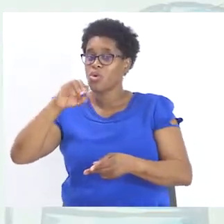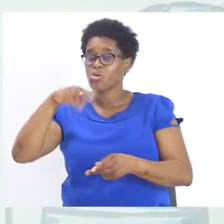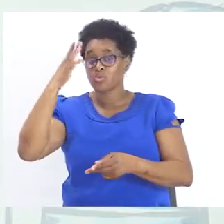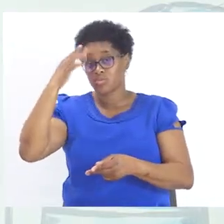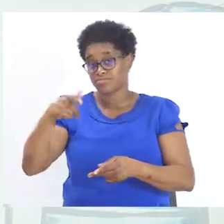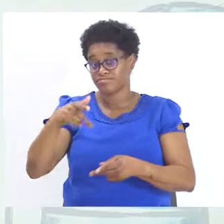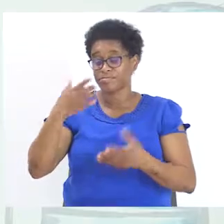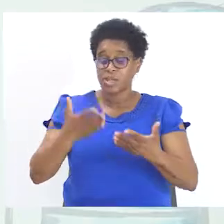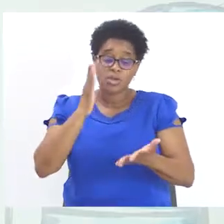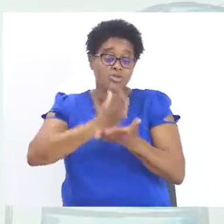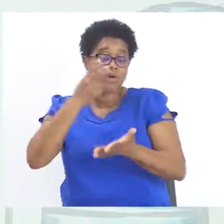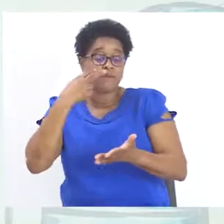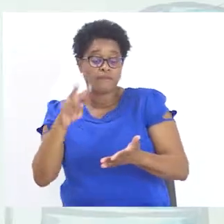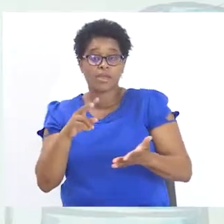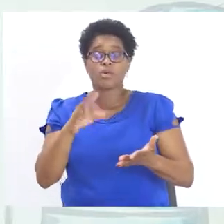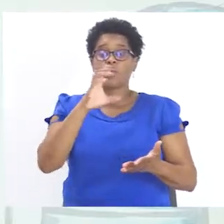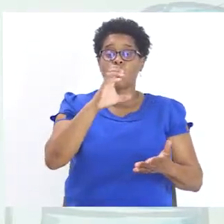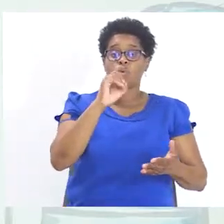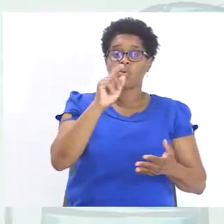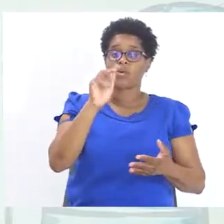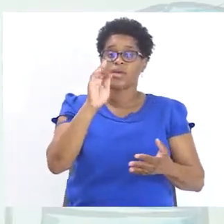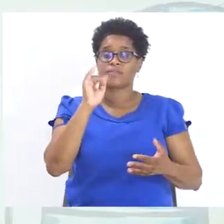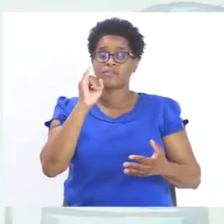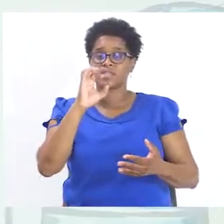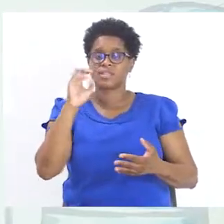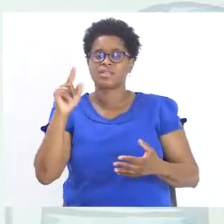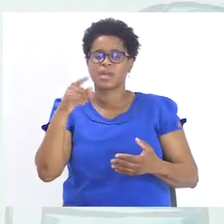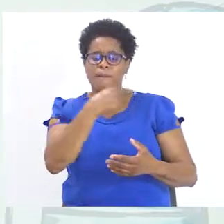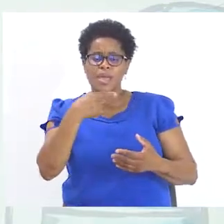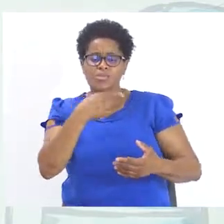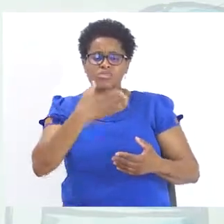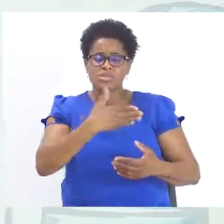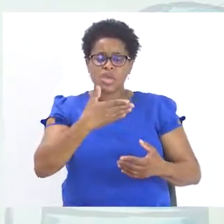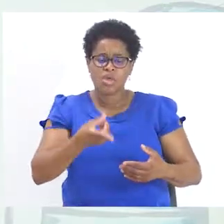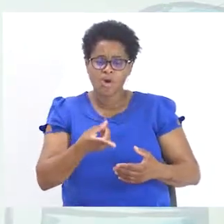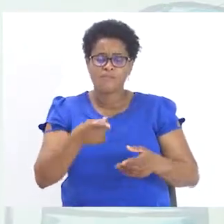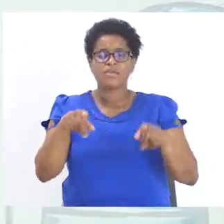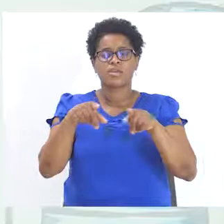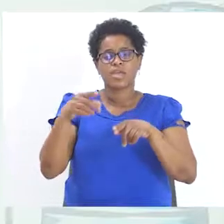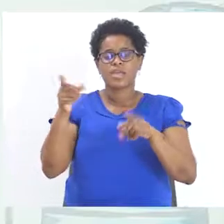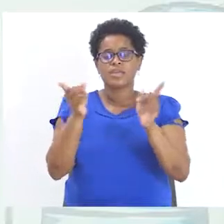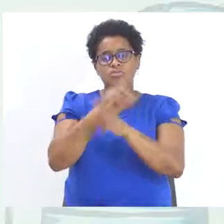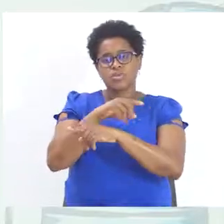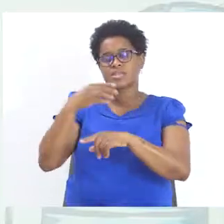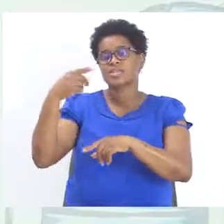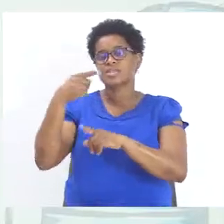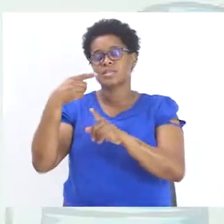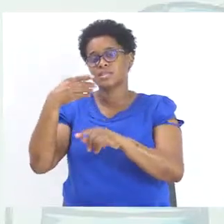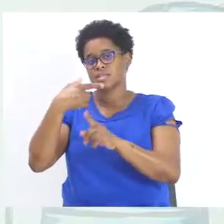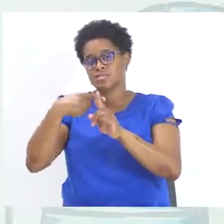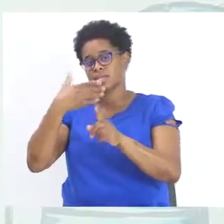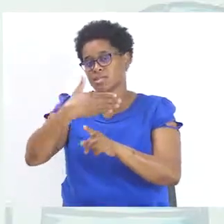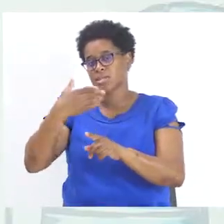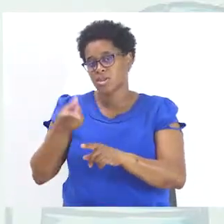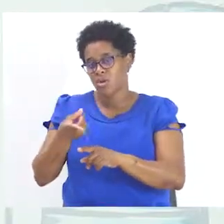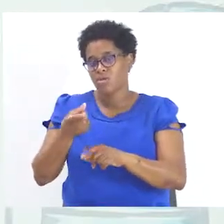só verificar os coeficientes. Menos 19 é o simétrico de 19. Nesse caso, vocês